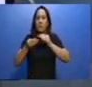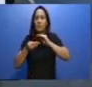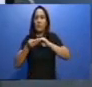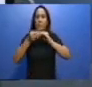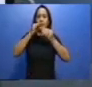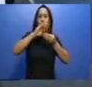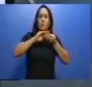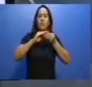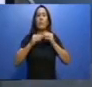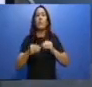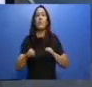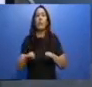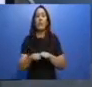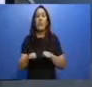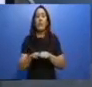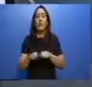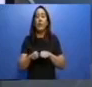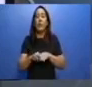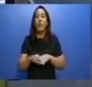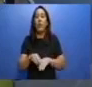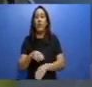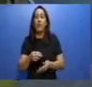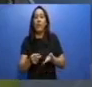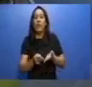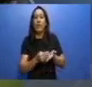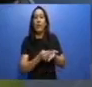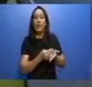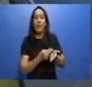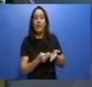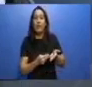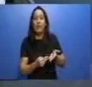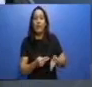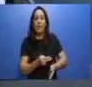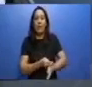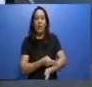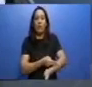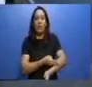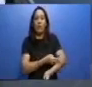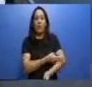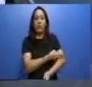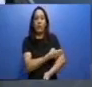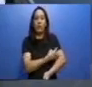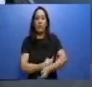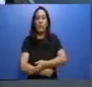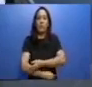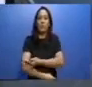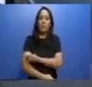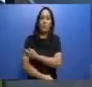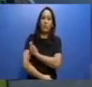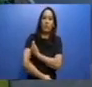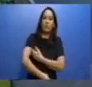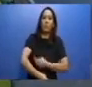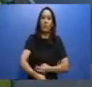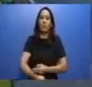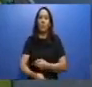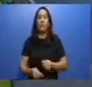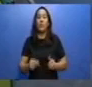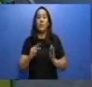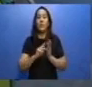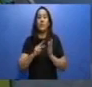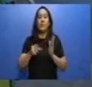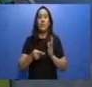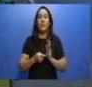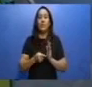que eles pintam o corpo deles, né? E vai ver por que eles pintam. Esses símbolos